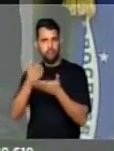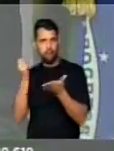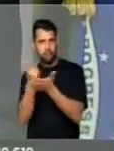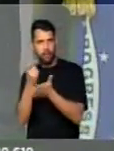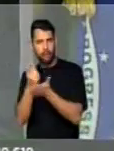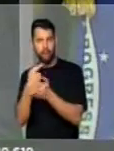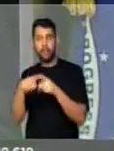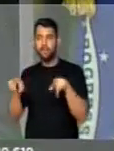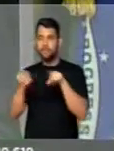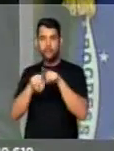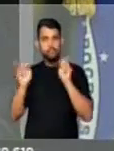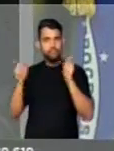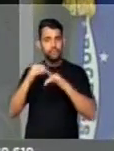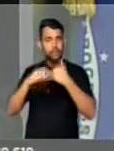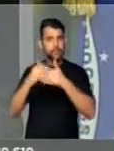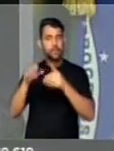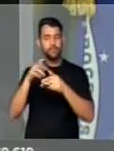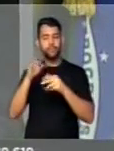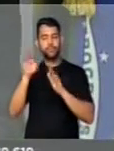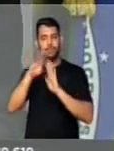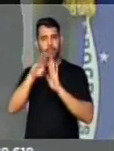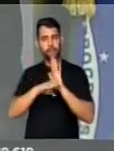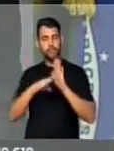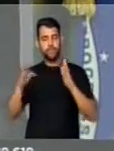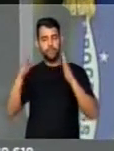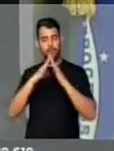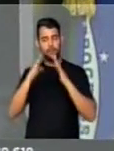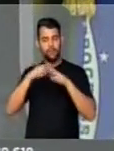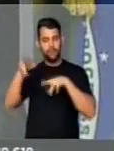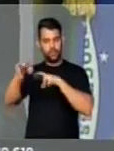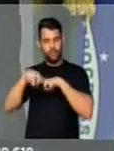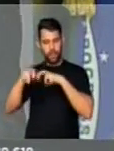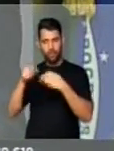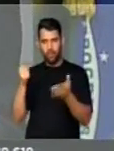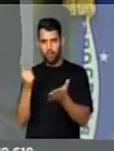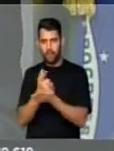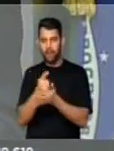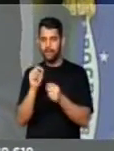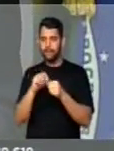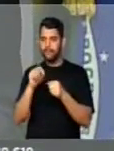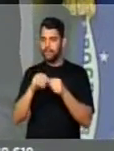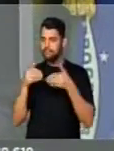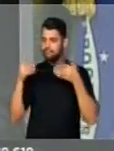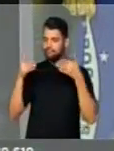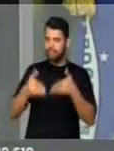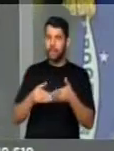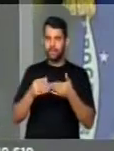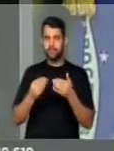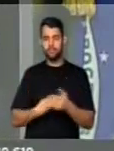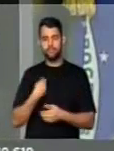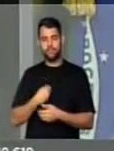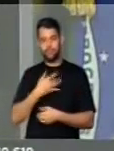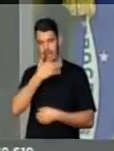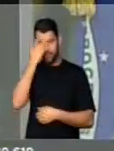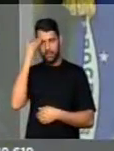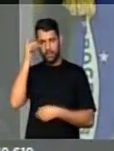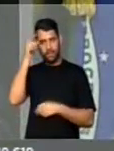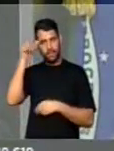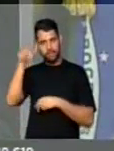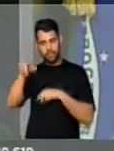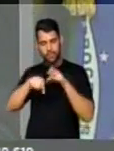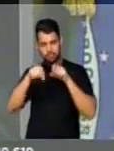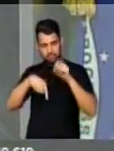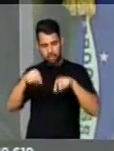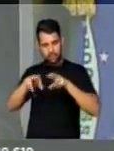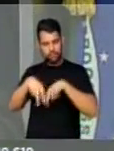possa também avançar nesses programas de habitação rural que fazem parte da infraestrutura do agricultor para